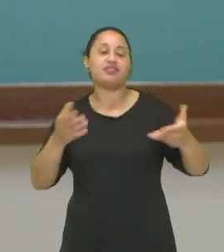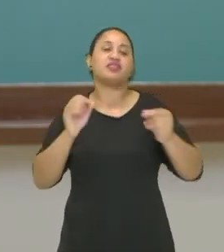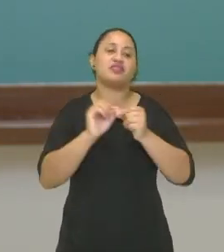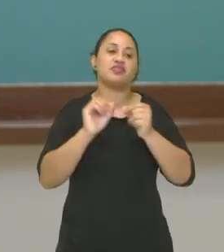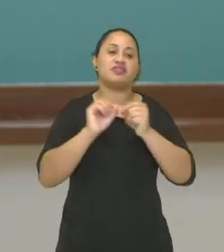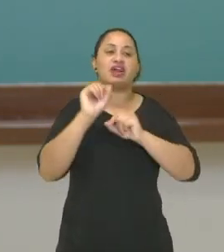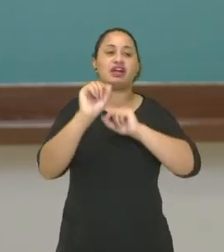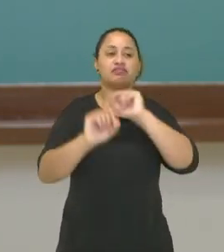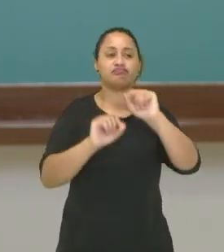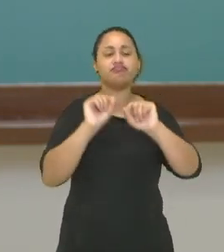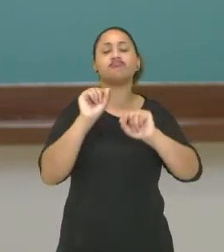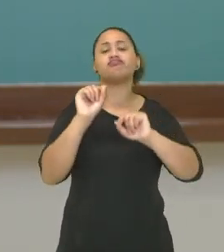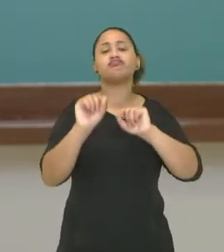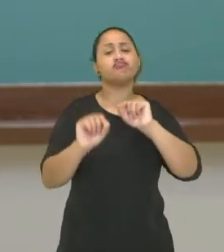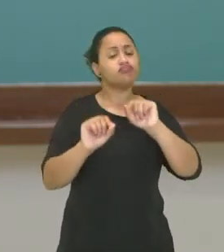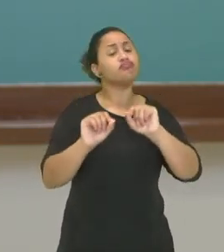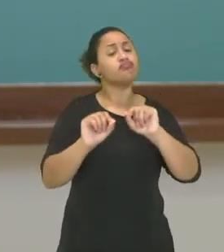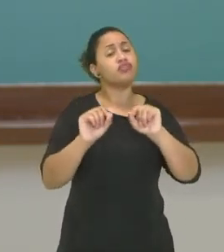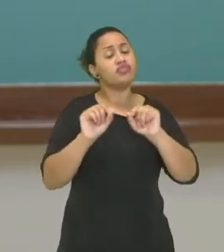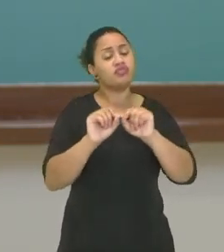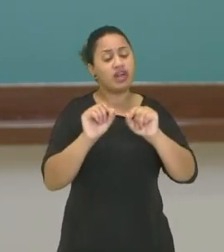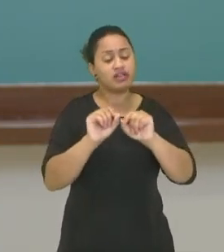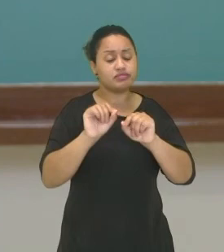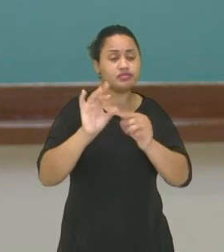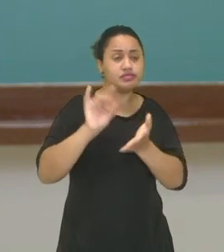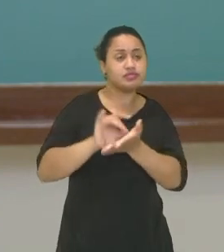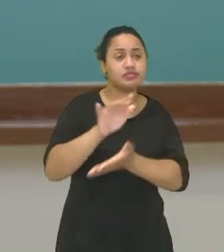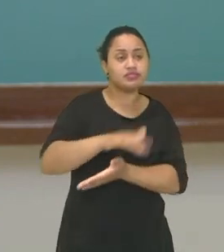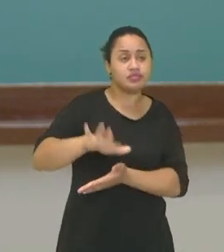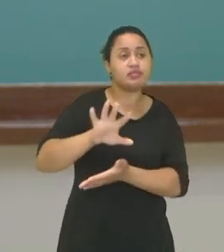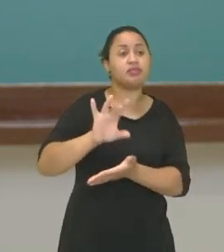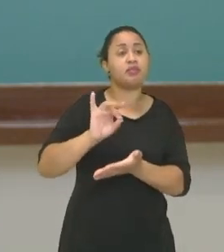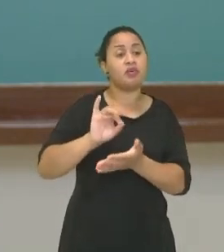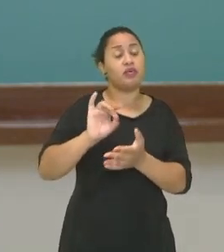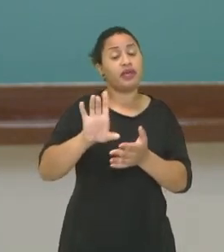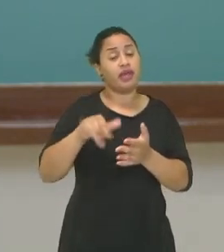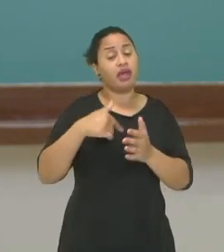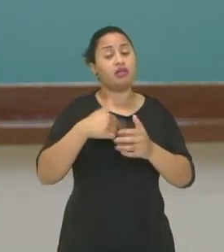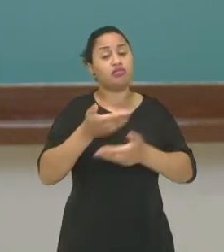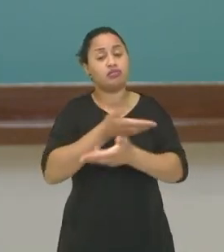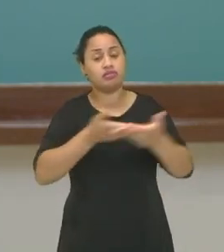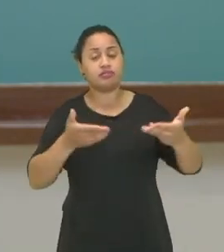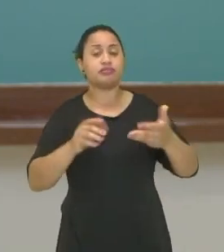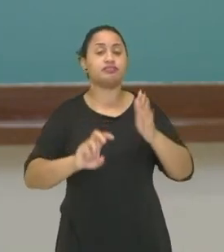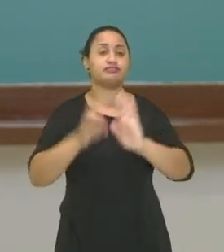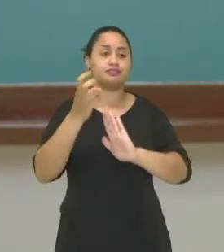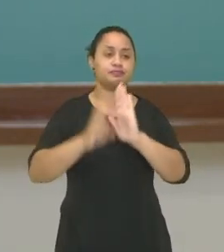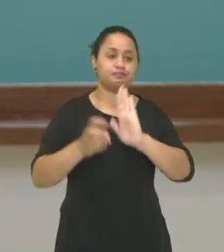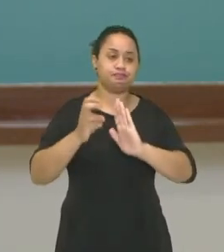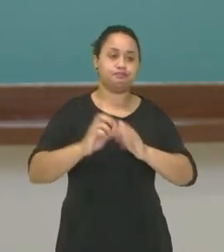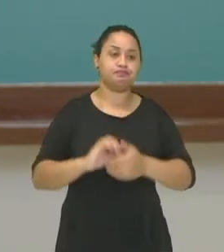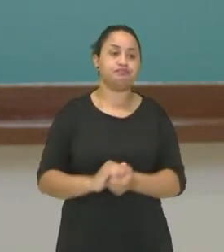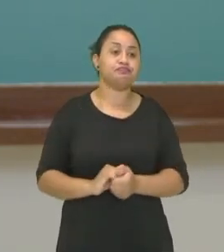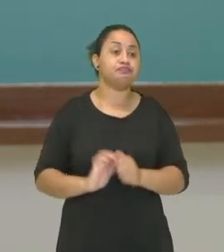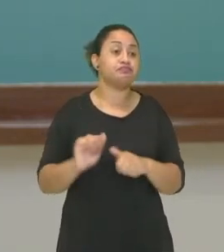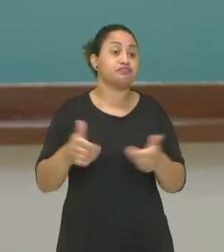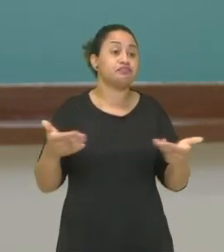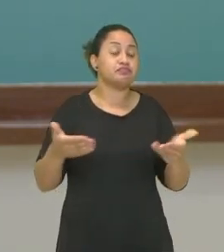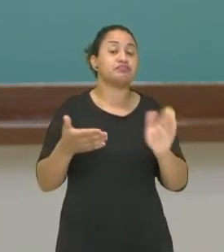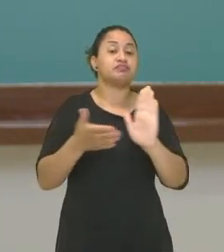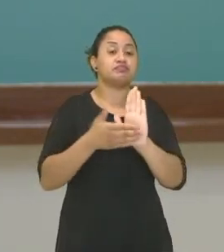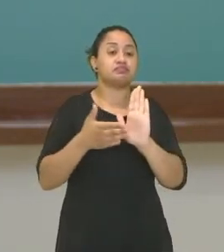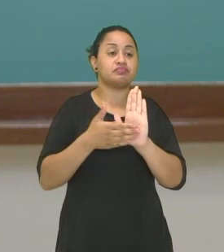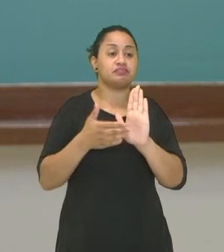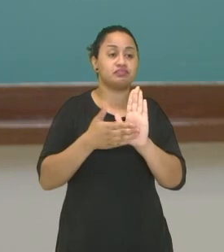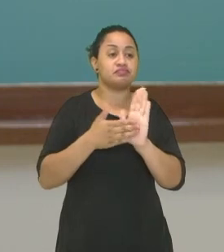nós a realidade desse modelo do fluxo energético. Mas assim, gente, nós temos uma proposta de mão na massa para